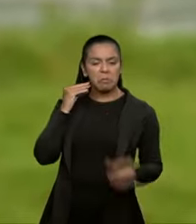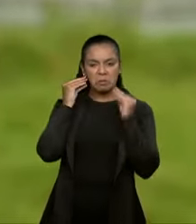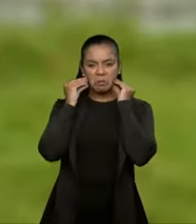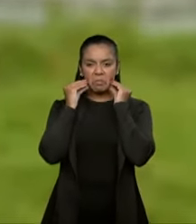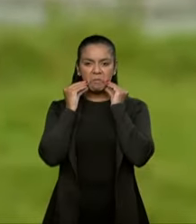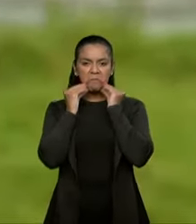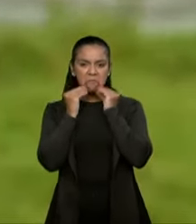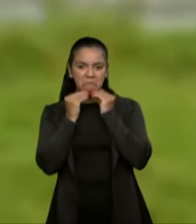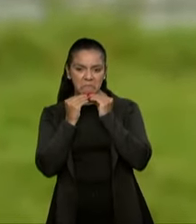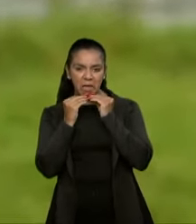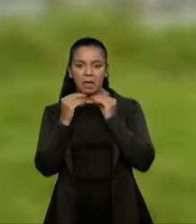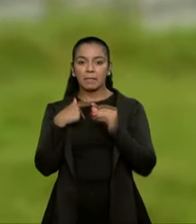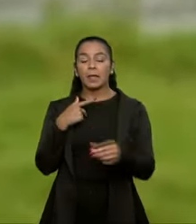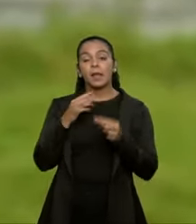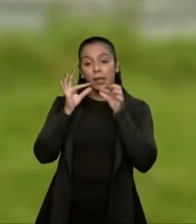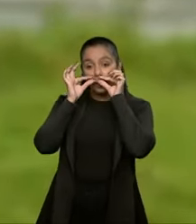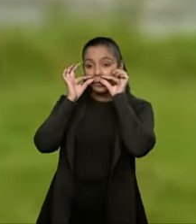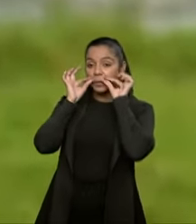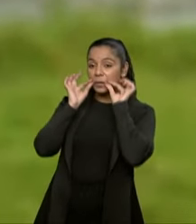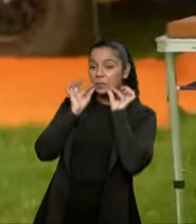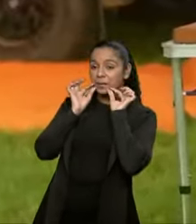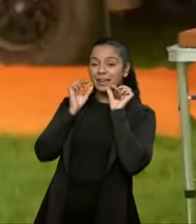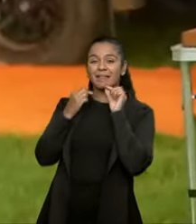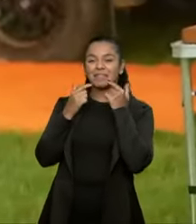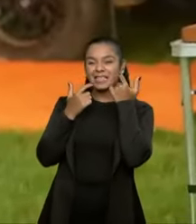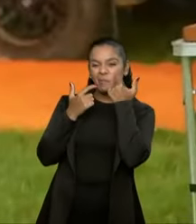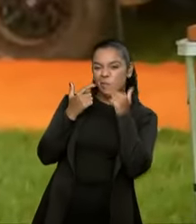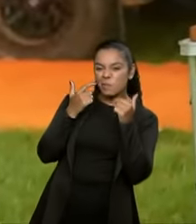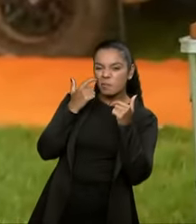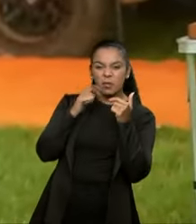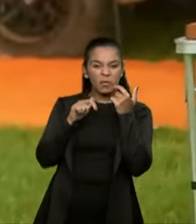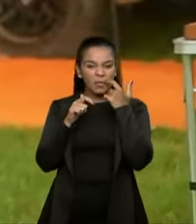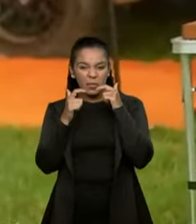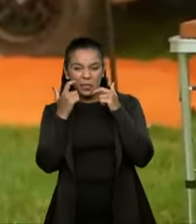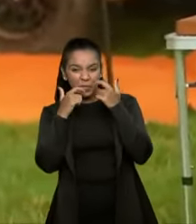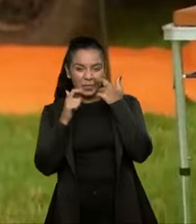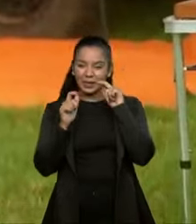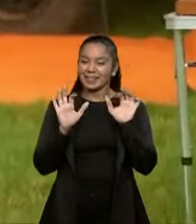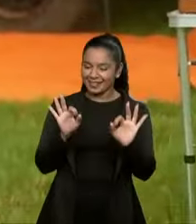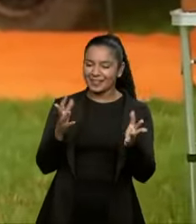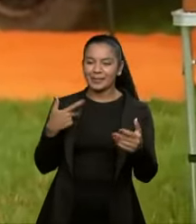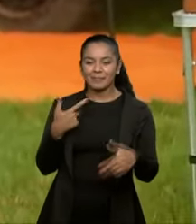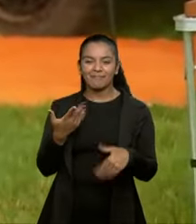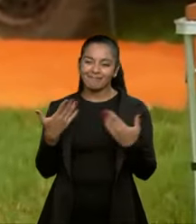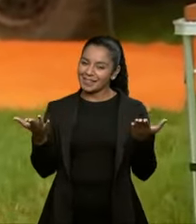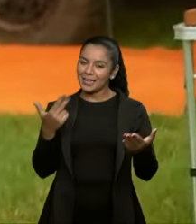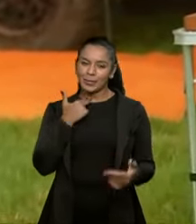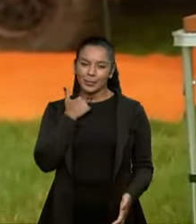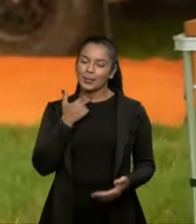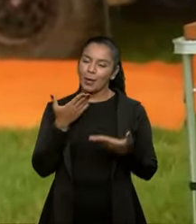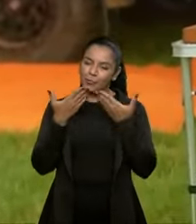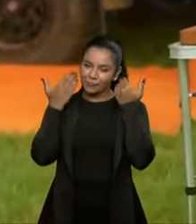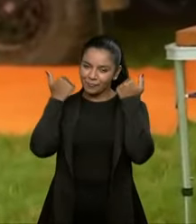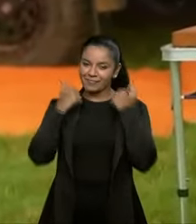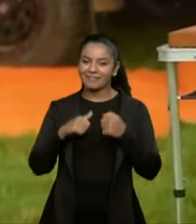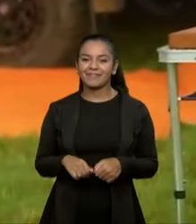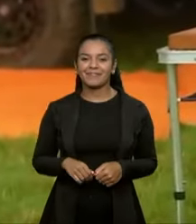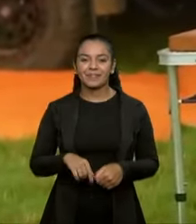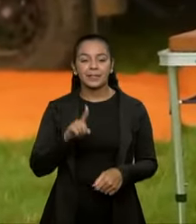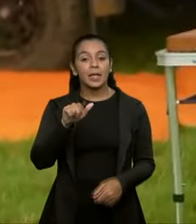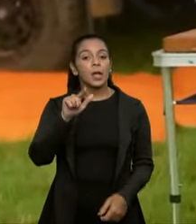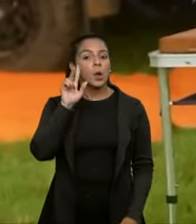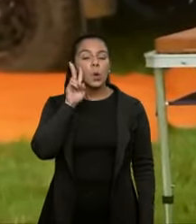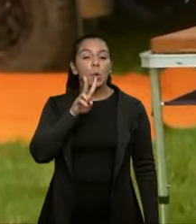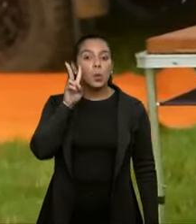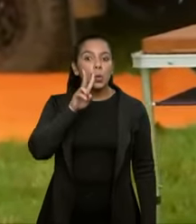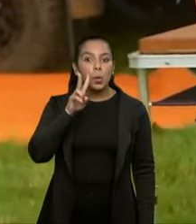tá bonita, né? Barba. Eu ia deixar o bigode para vir para cá, mas ele tá falhado aqui por causa da alopecia, ele tá falhado. Aí eu lembro do motivo, né? O presente. Aí é um lugar muito